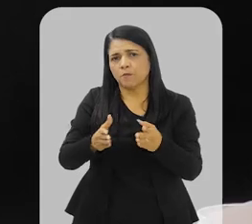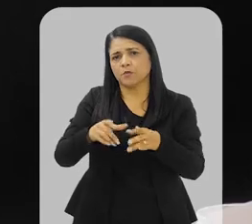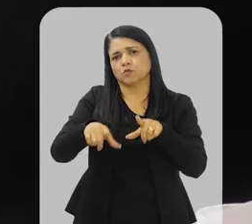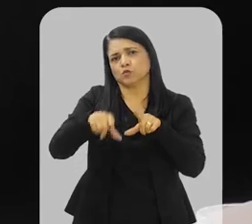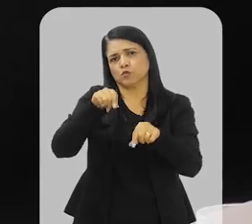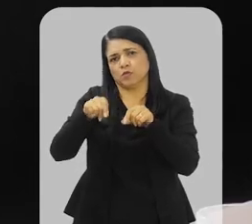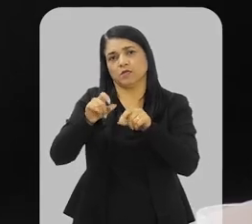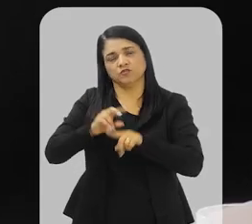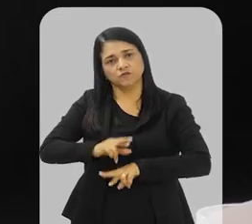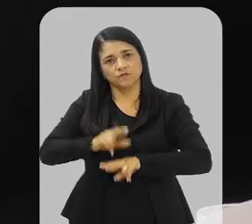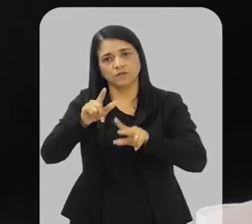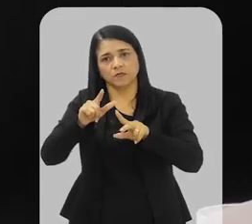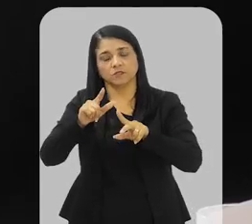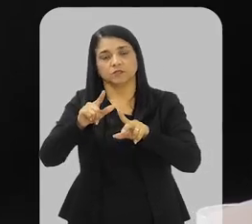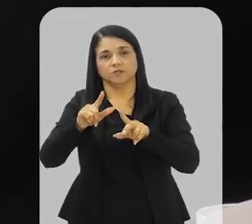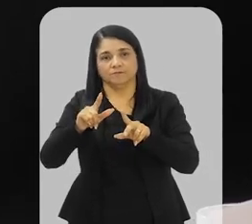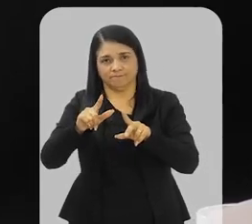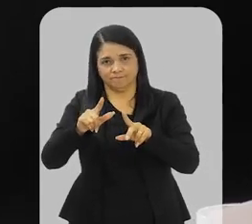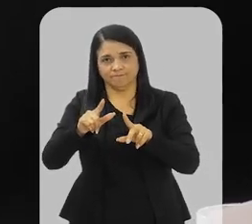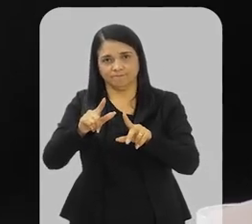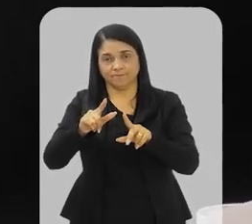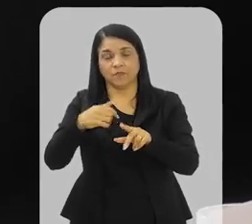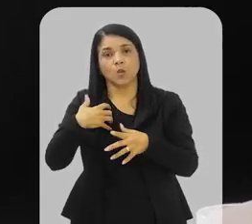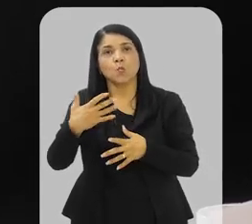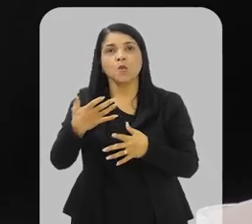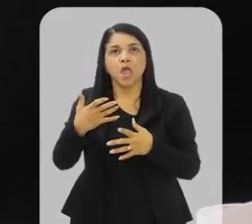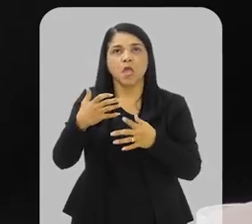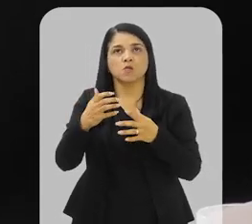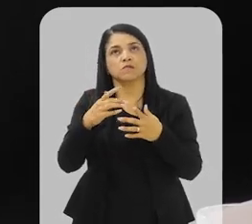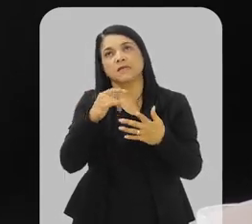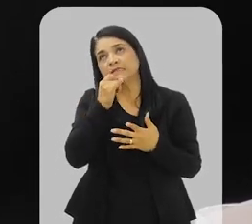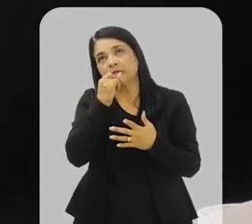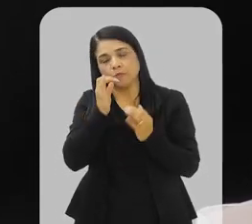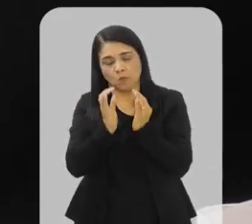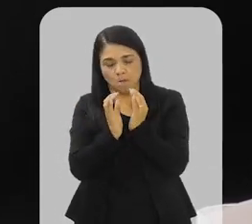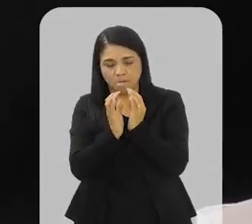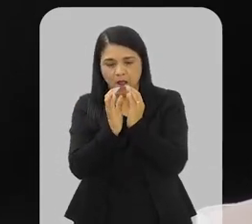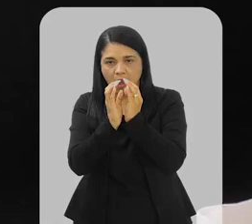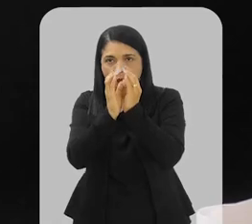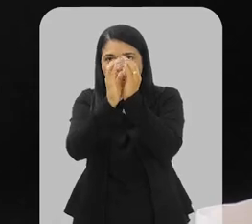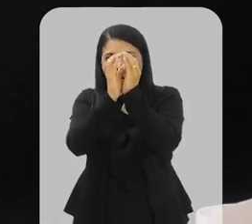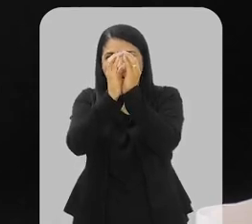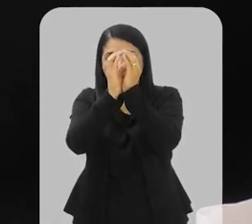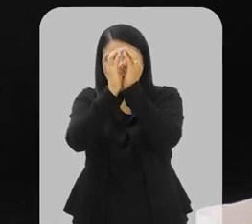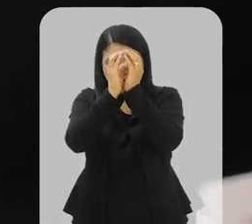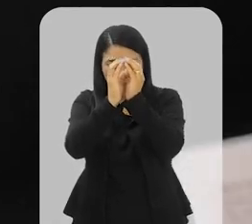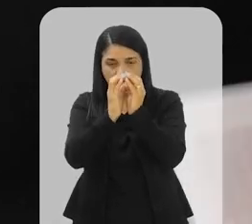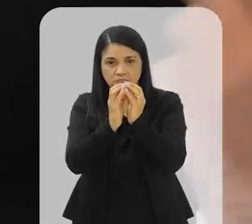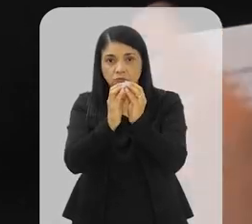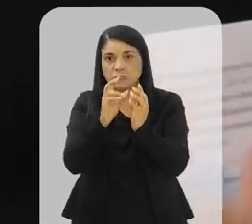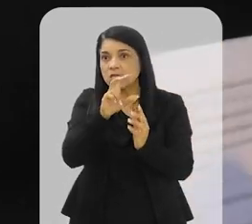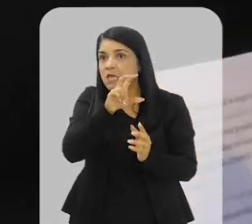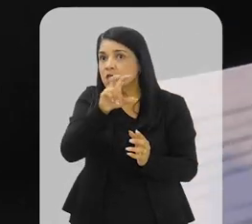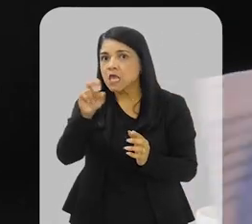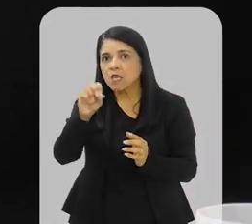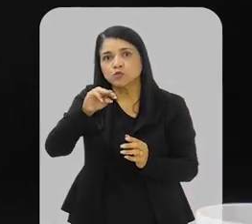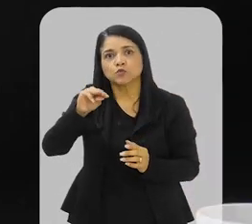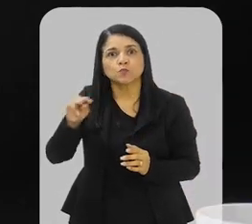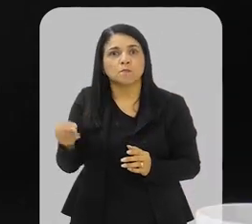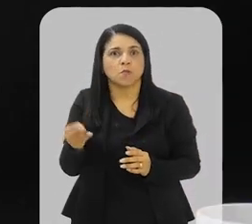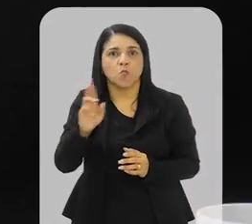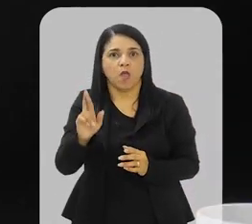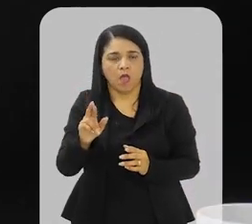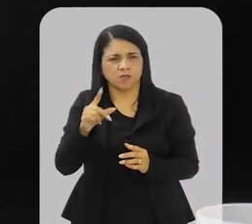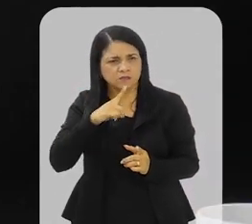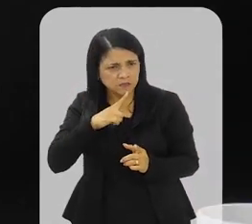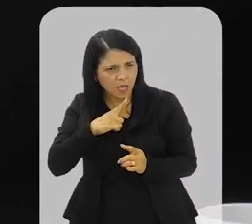e técnica o suficiente para achar caminhos diferentes do que o primeiro a Primeira ideia eu quero um balão